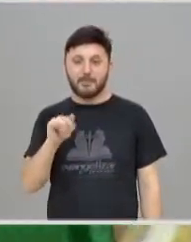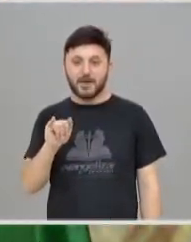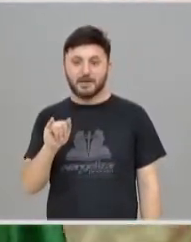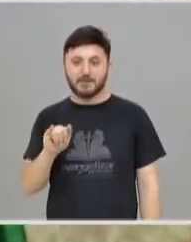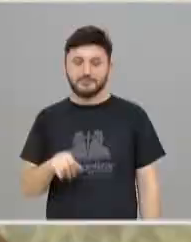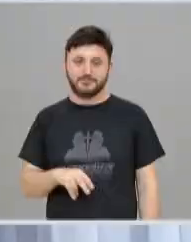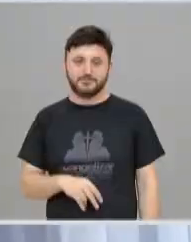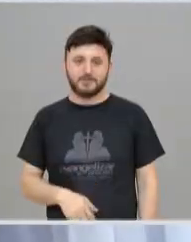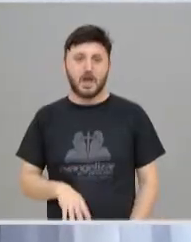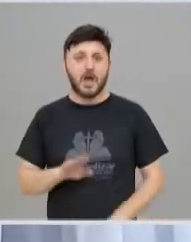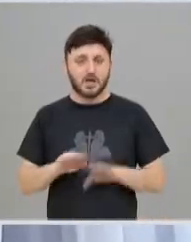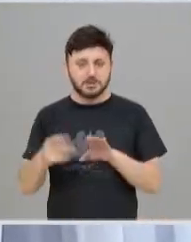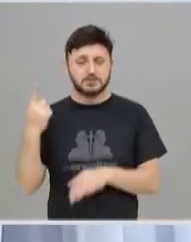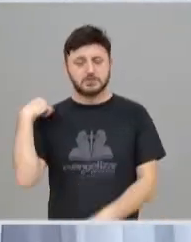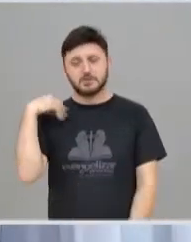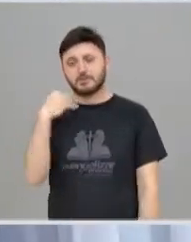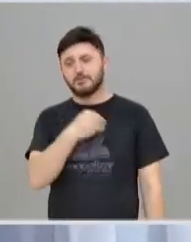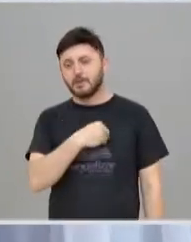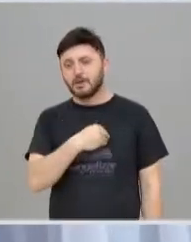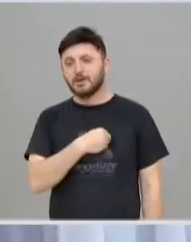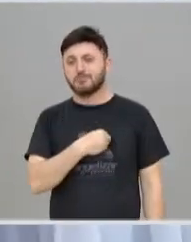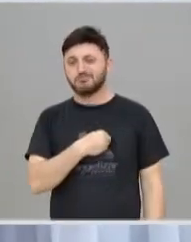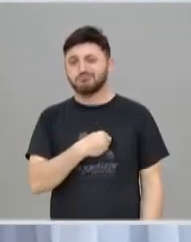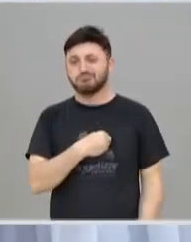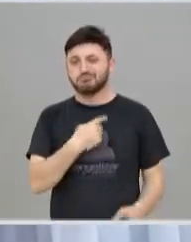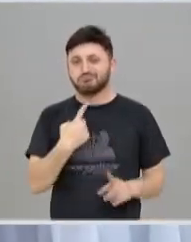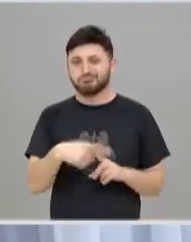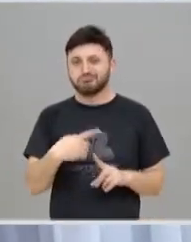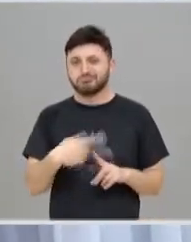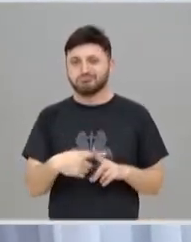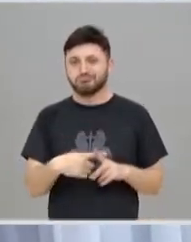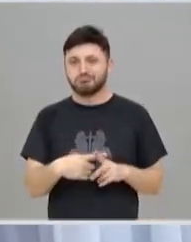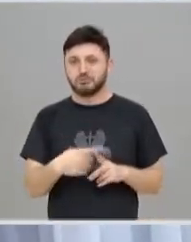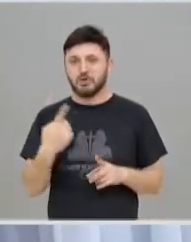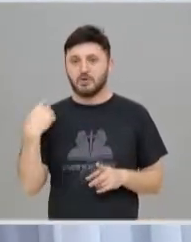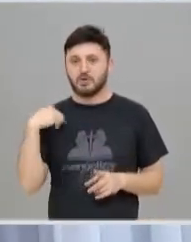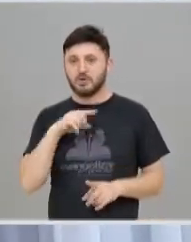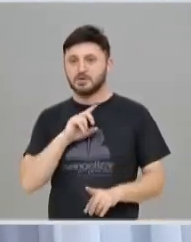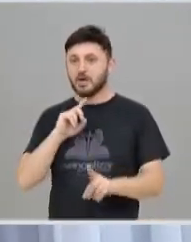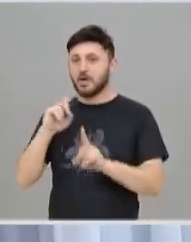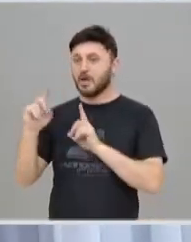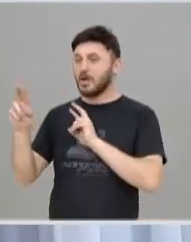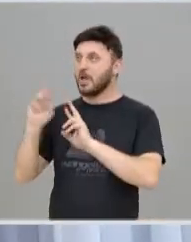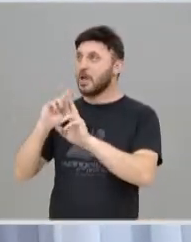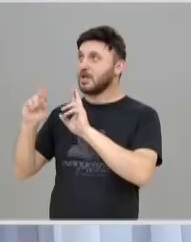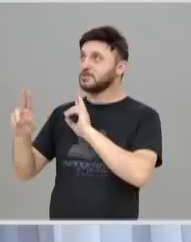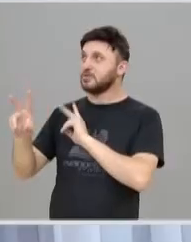pecamos certas vezes, primeiro na nossa relação com Deus Pai.